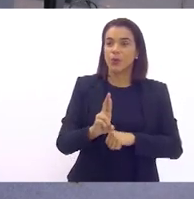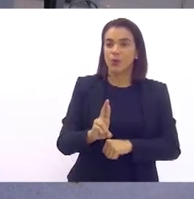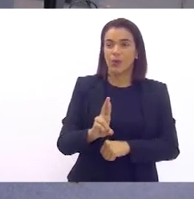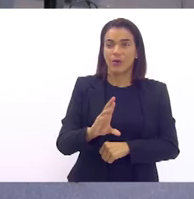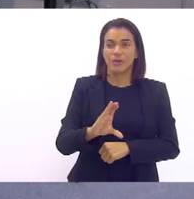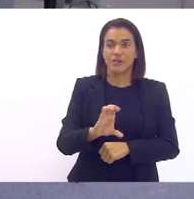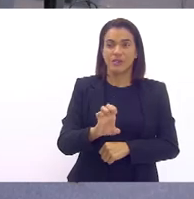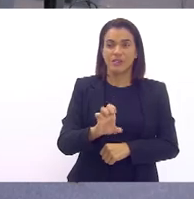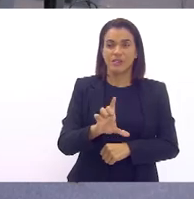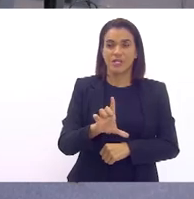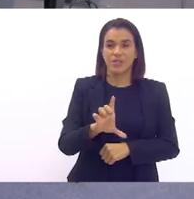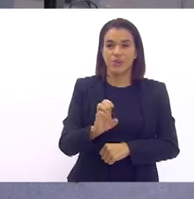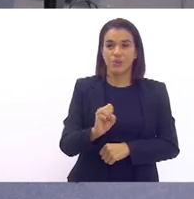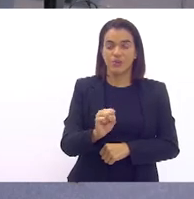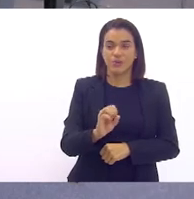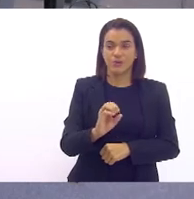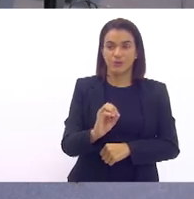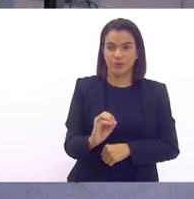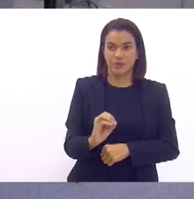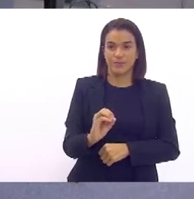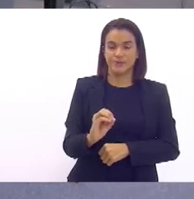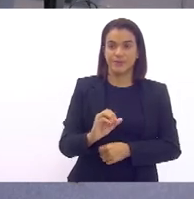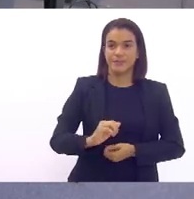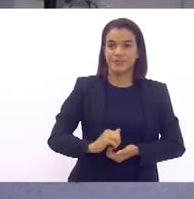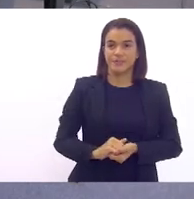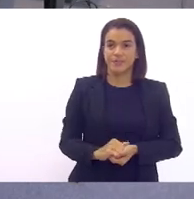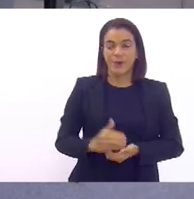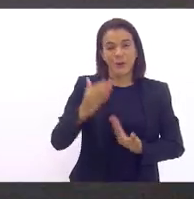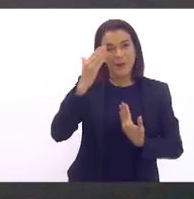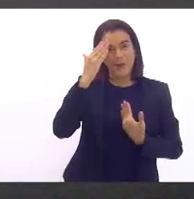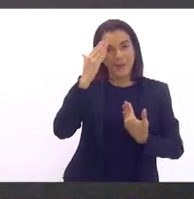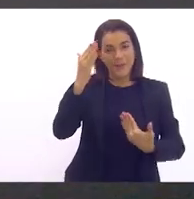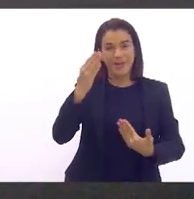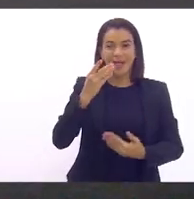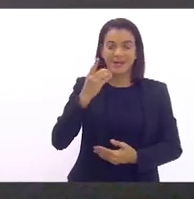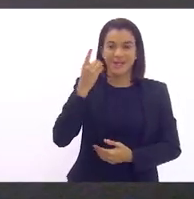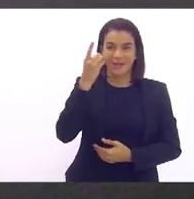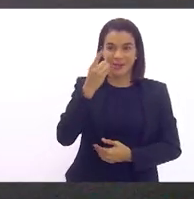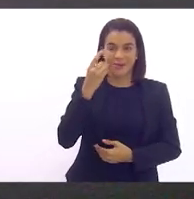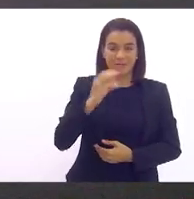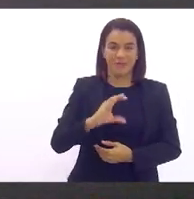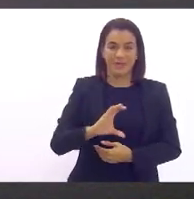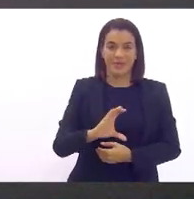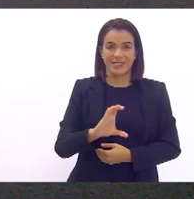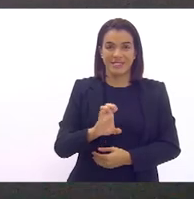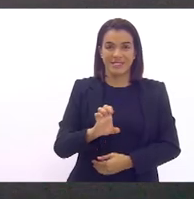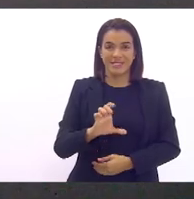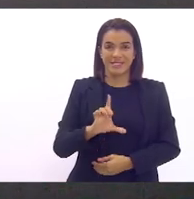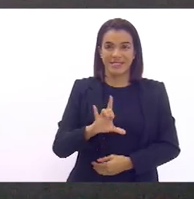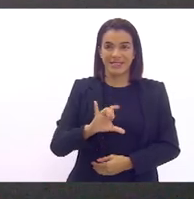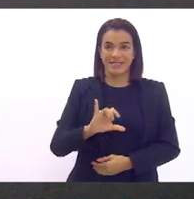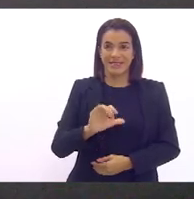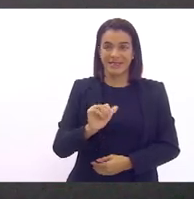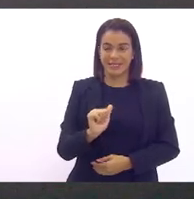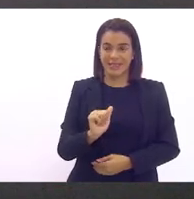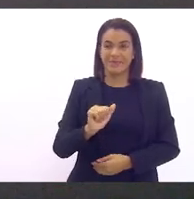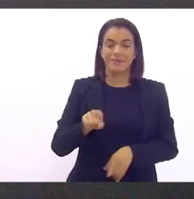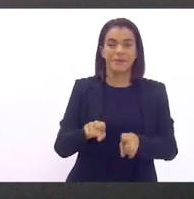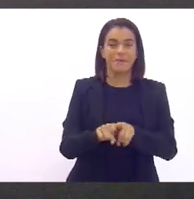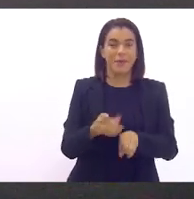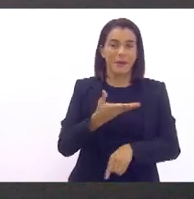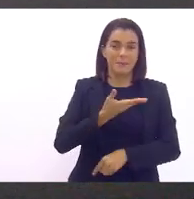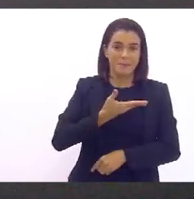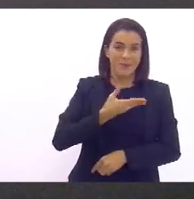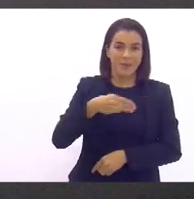gentileza Obrigada Obrigado deputada Célia Jordão querida amiga Marta Rocha